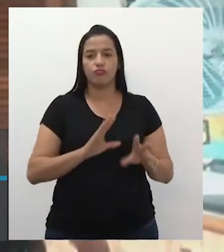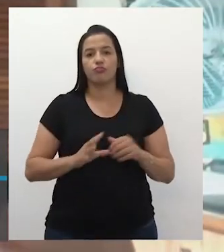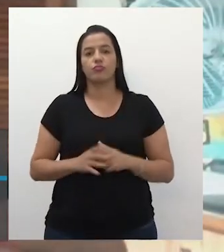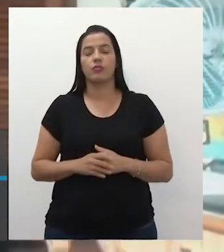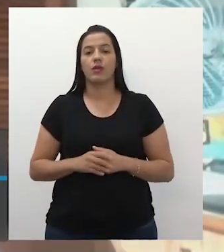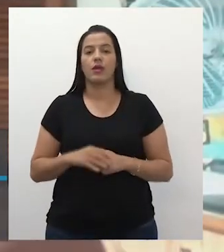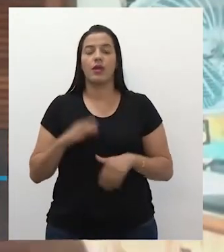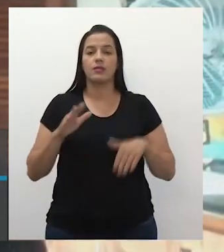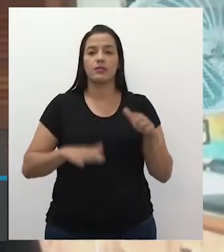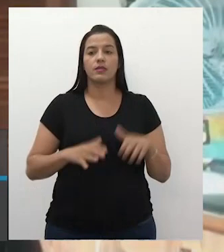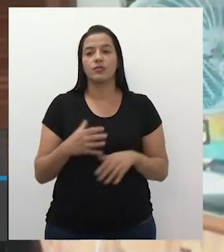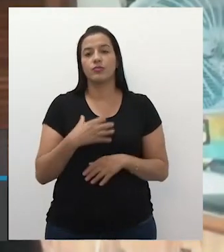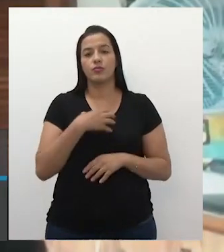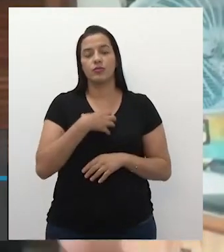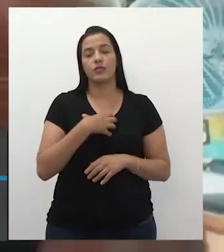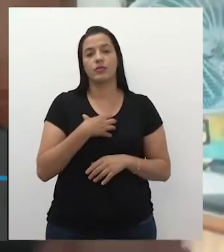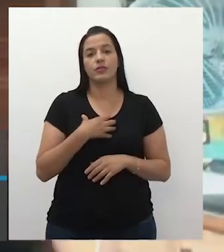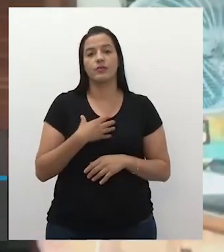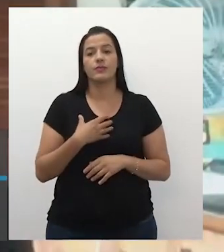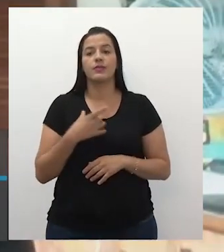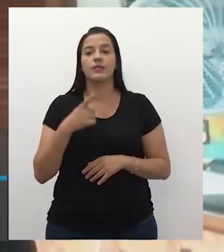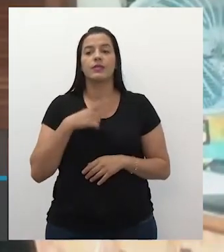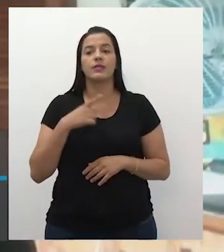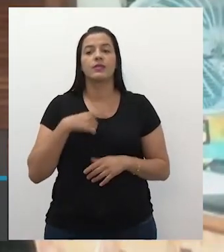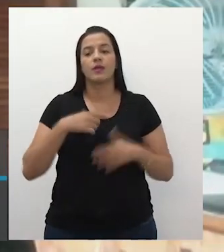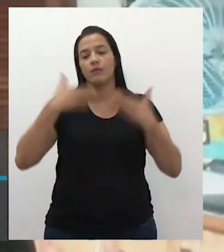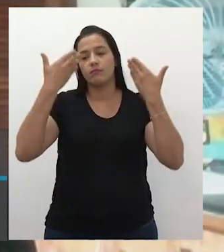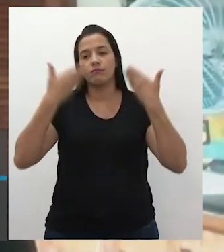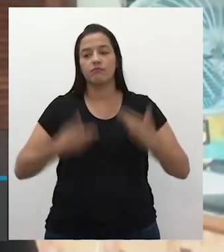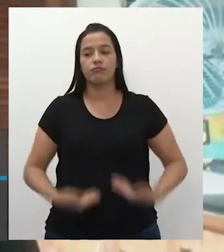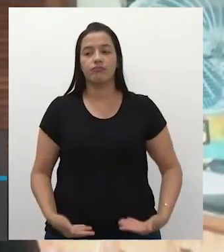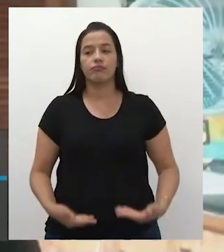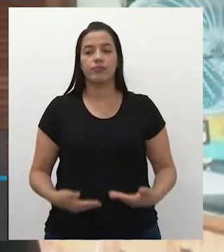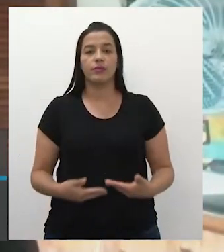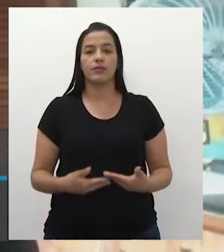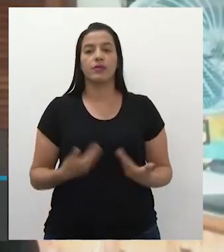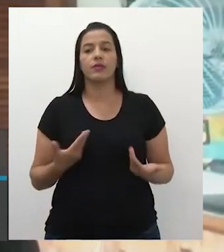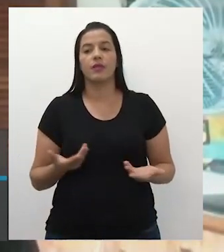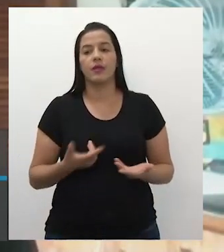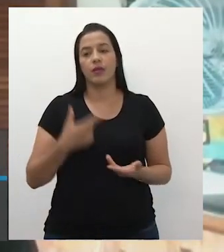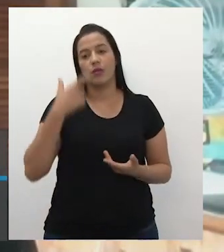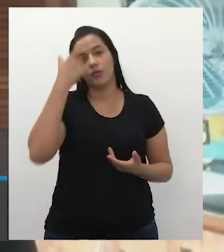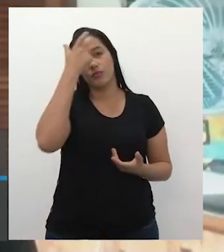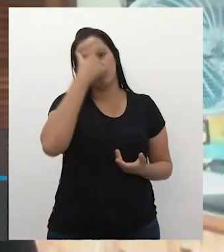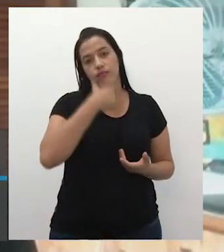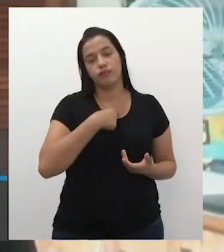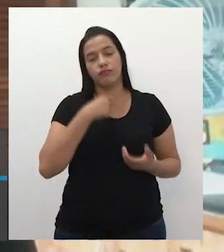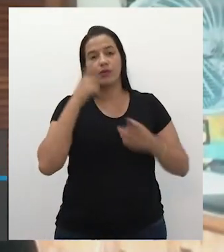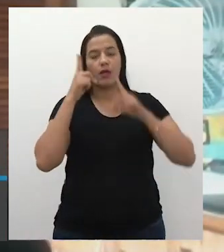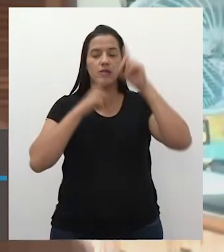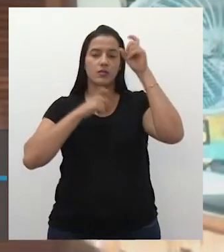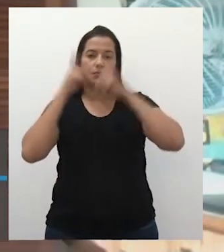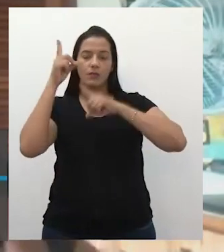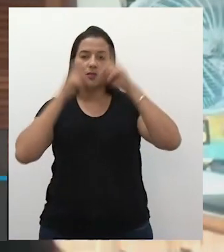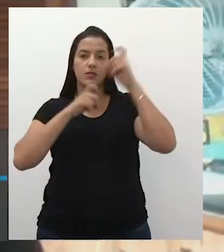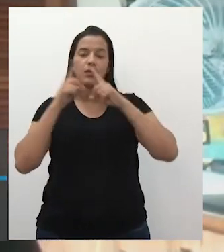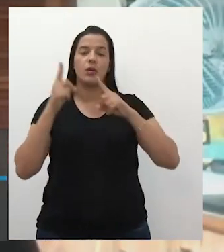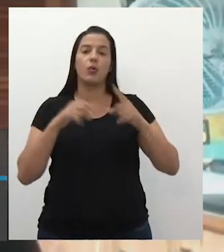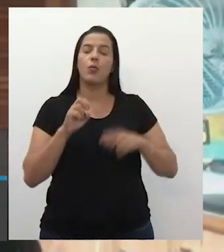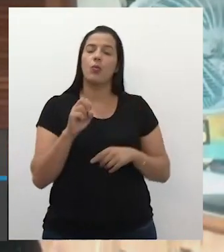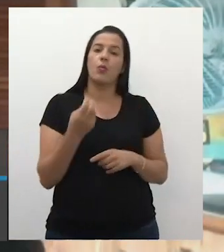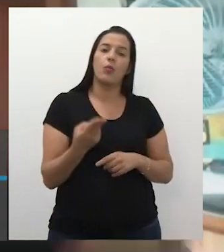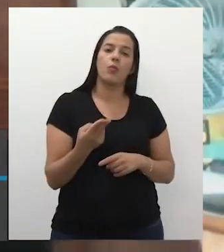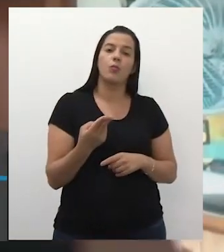que sutilmente aparecem no nosso corpo, né? Seja na nossa expressão facial ou seja na